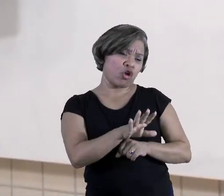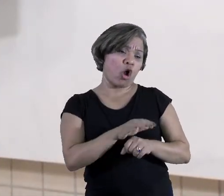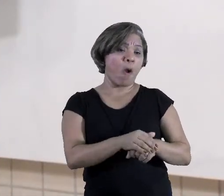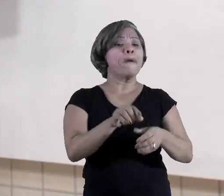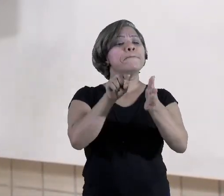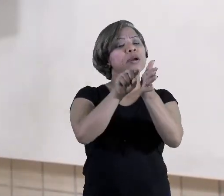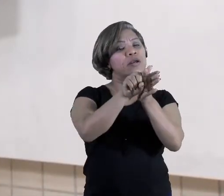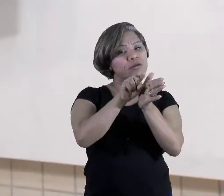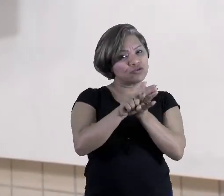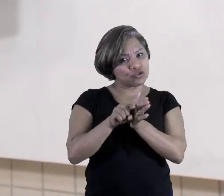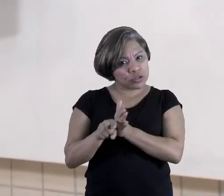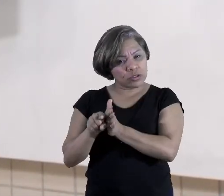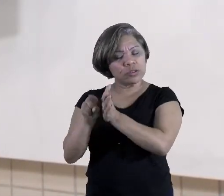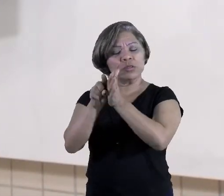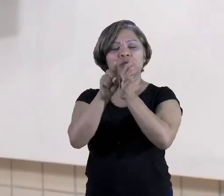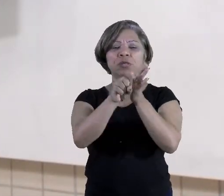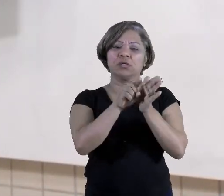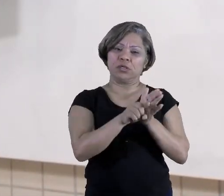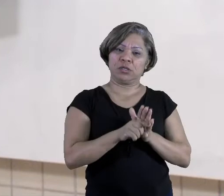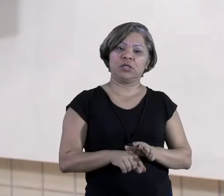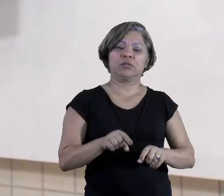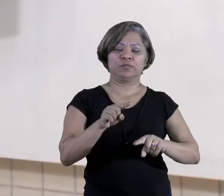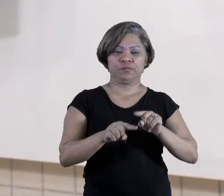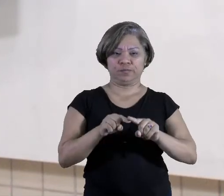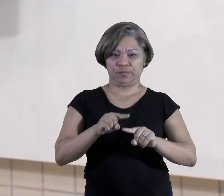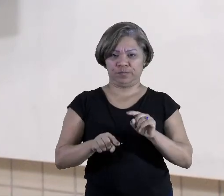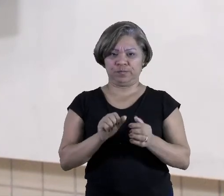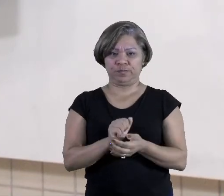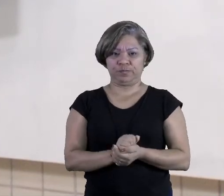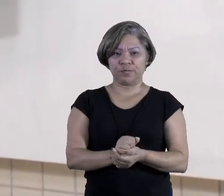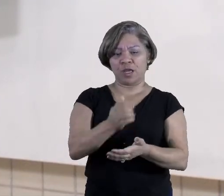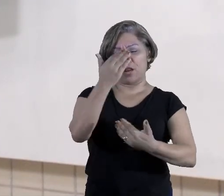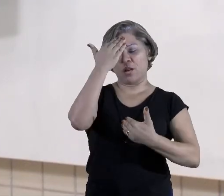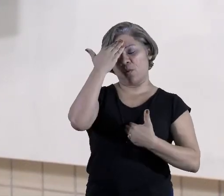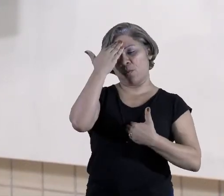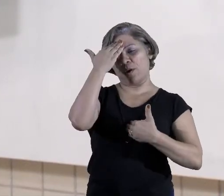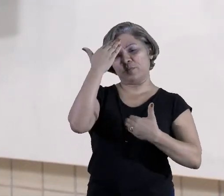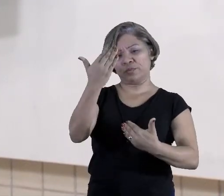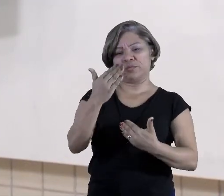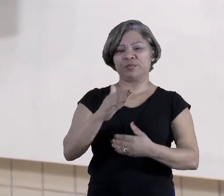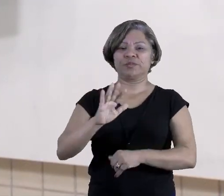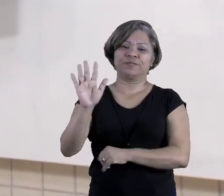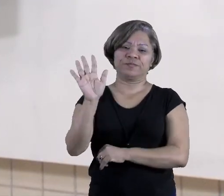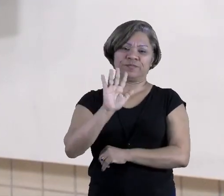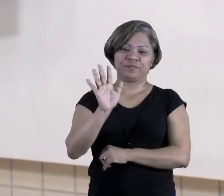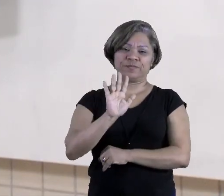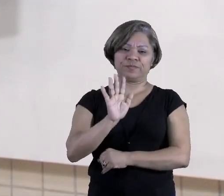pesquise também por fora esse material, tá? No mais, muito obrigado e tchau, tchau.